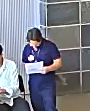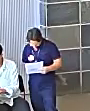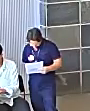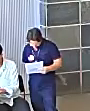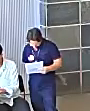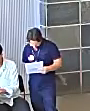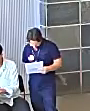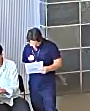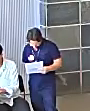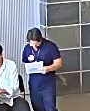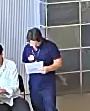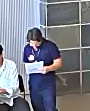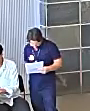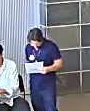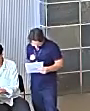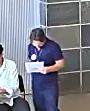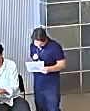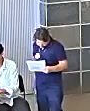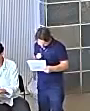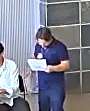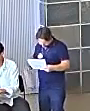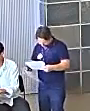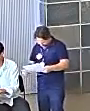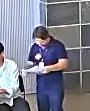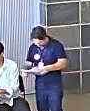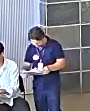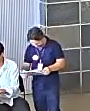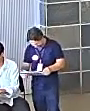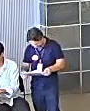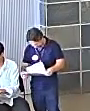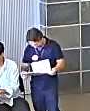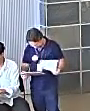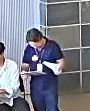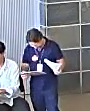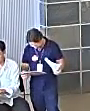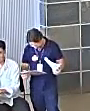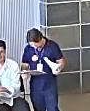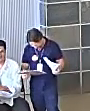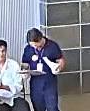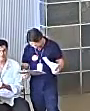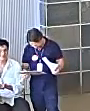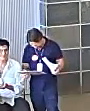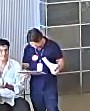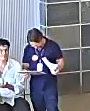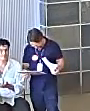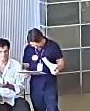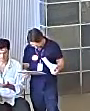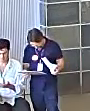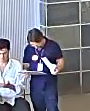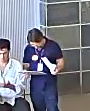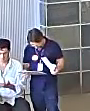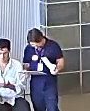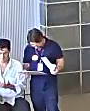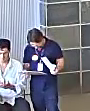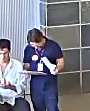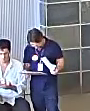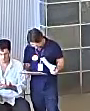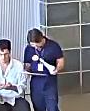técn deveria est aqui também o CR o creias o creias creas deveria